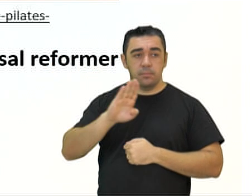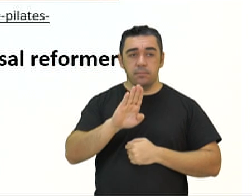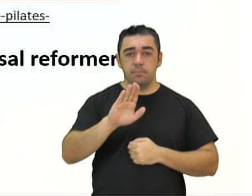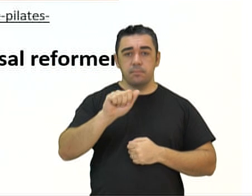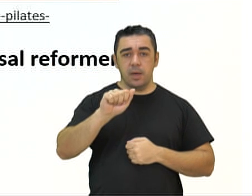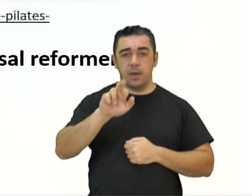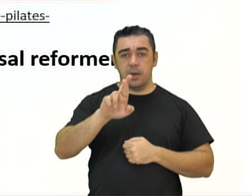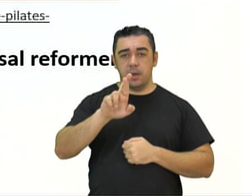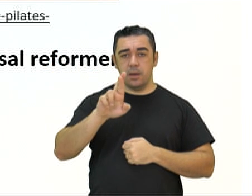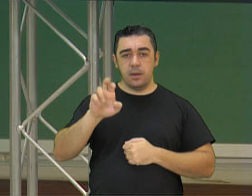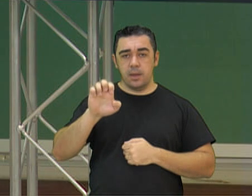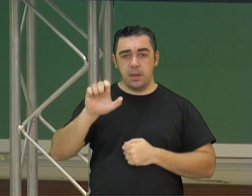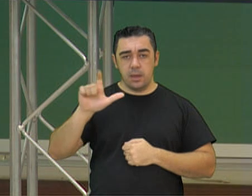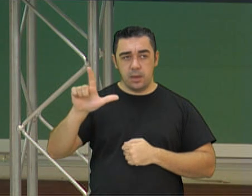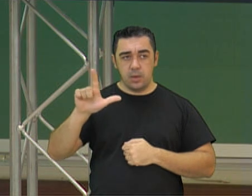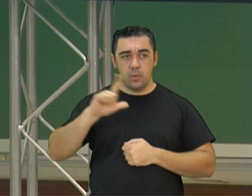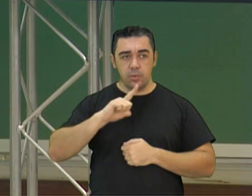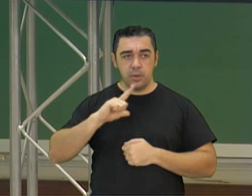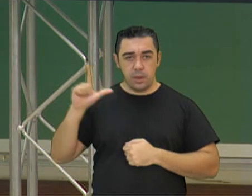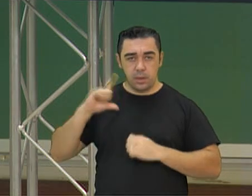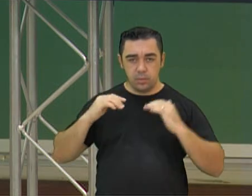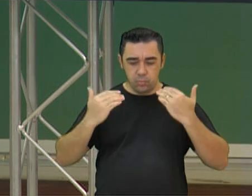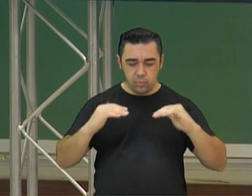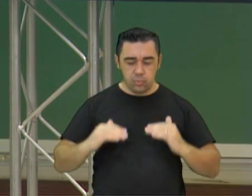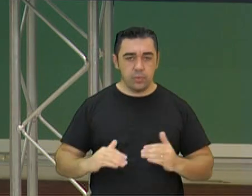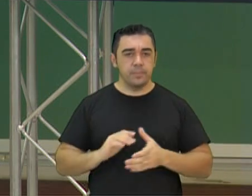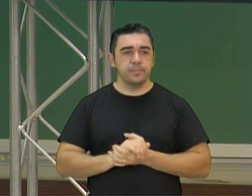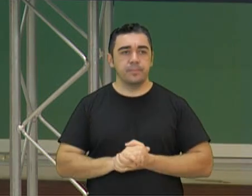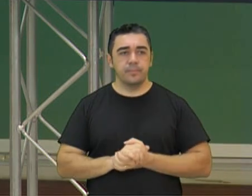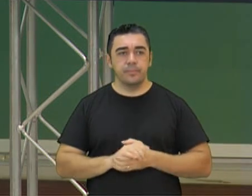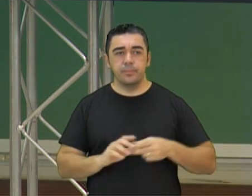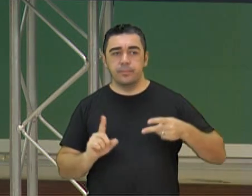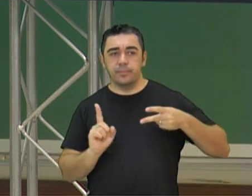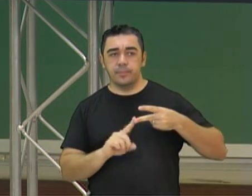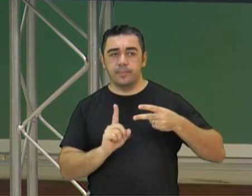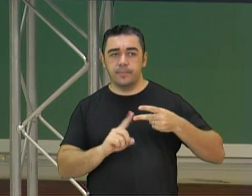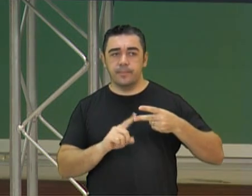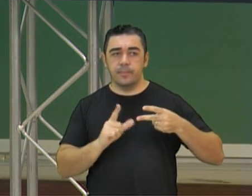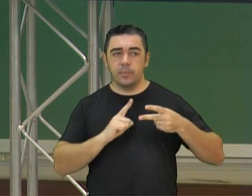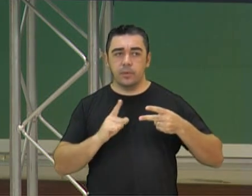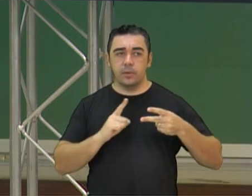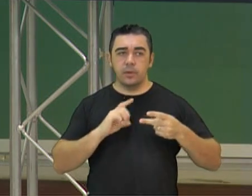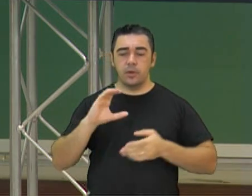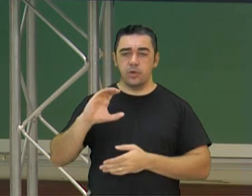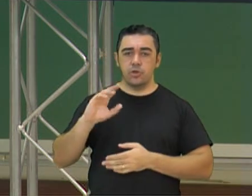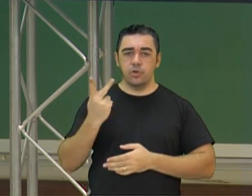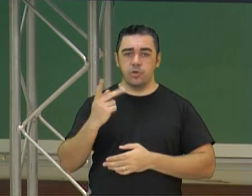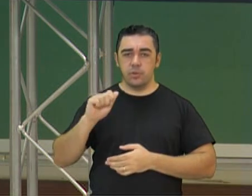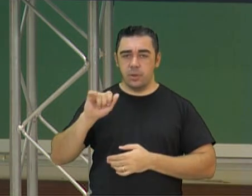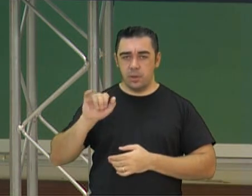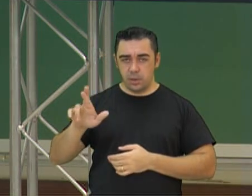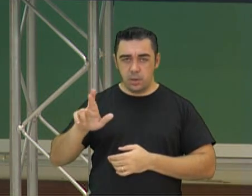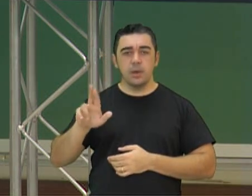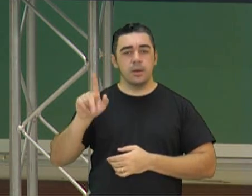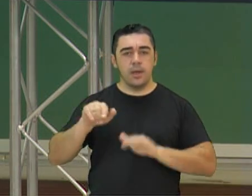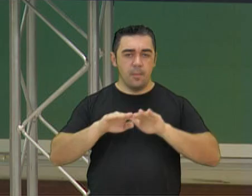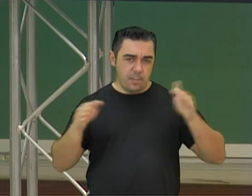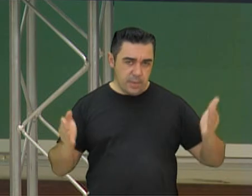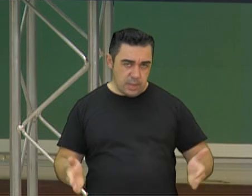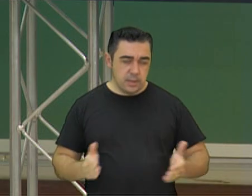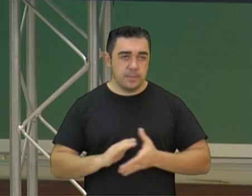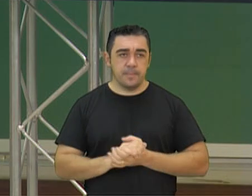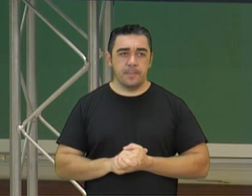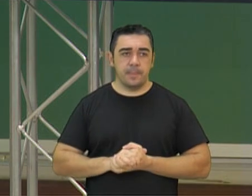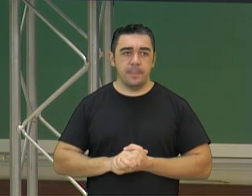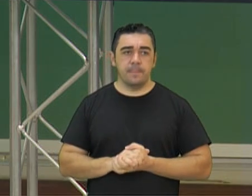esse daqui, tem essa gradinha, tá? Nós temos o chair, que a gente chama de mesa aqui, né, do chair,